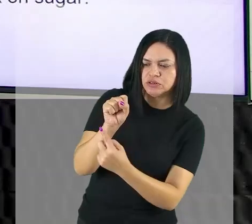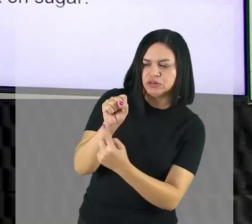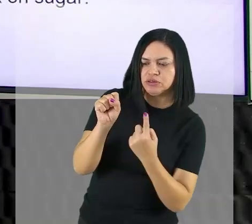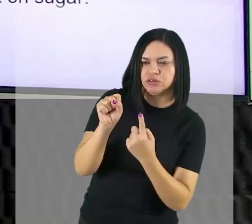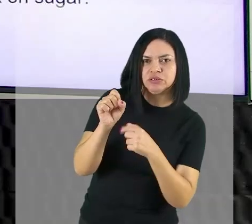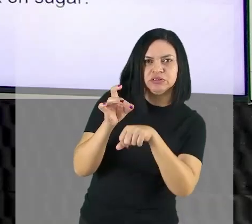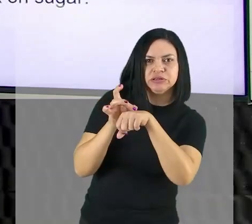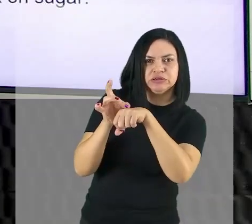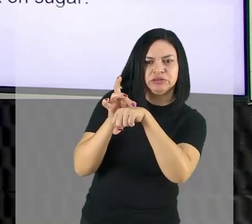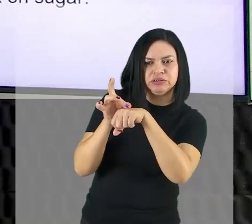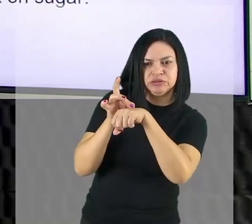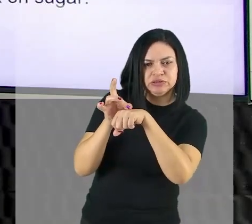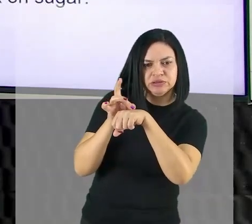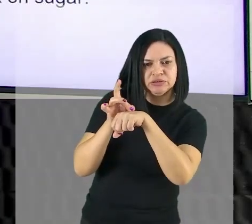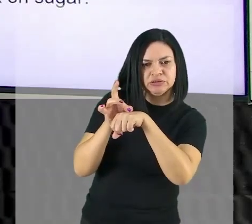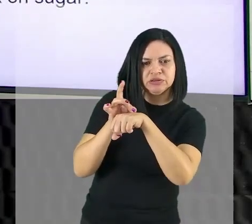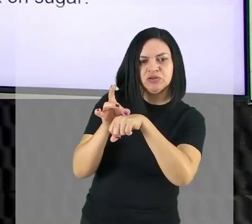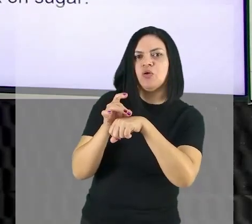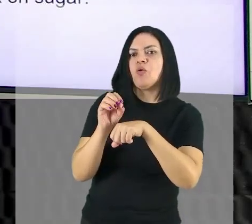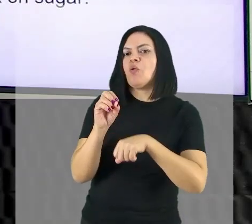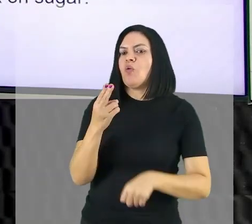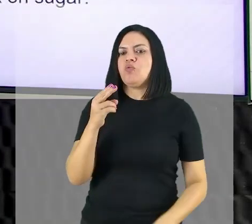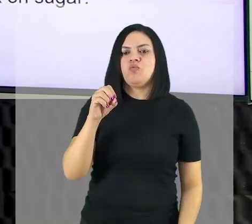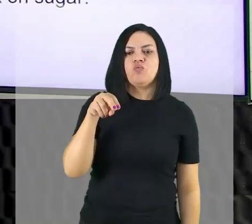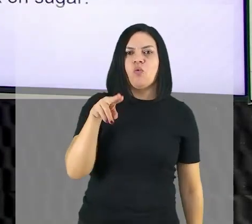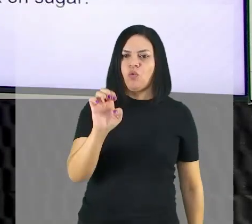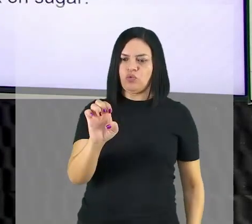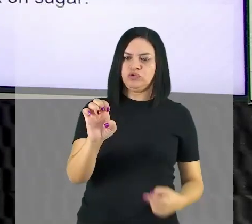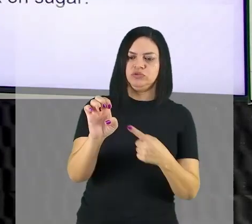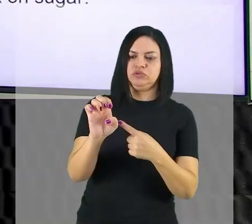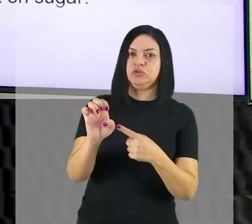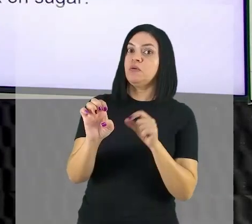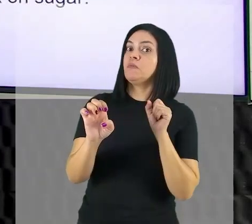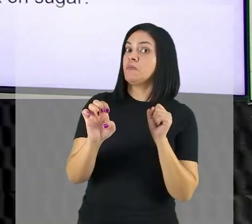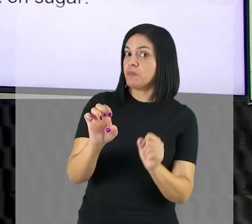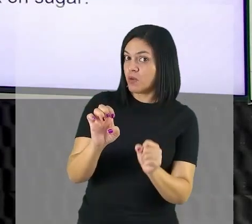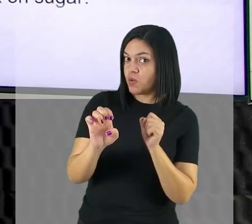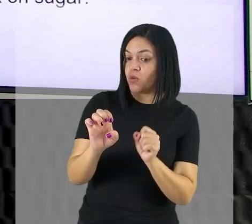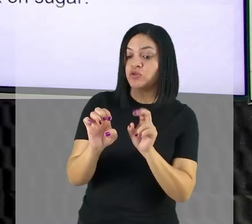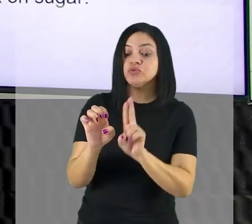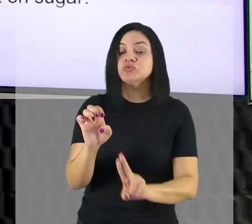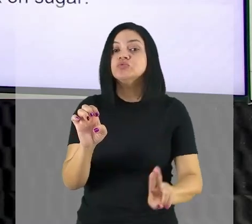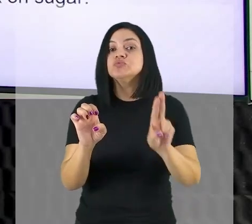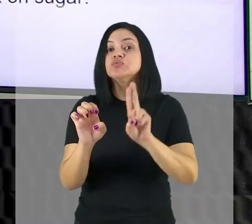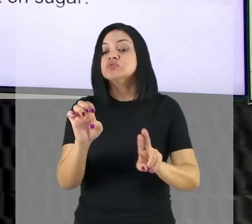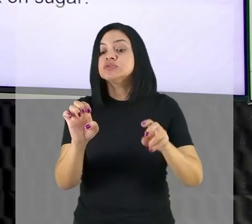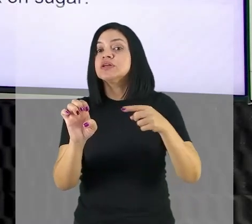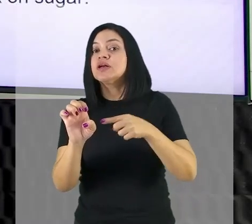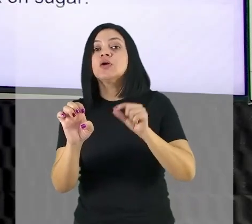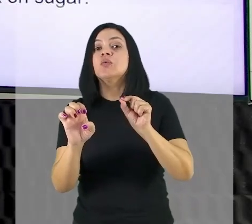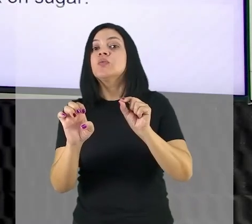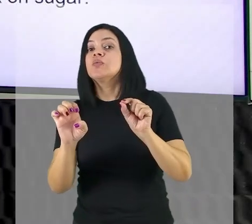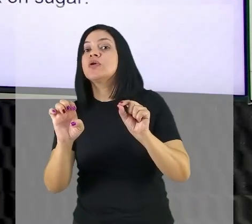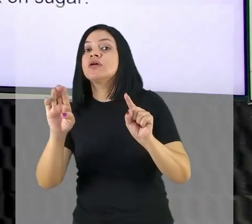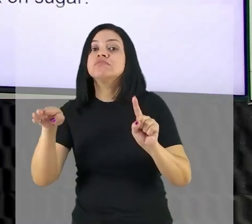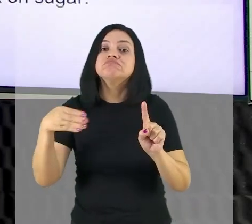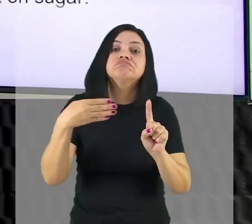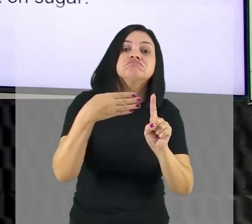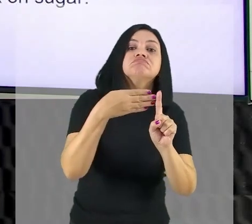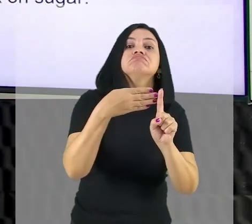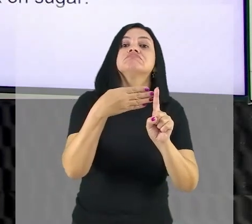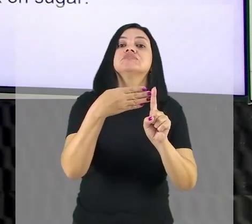ou quando você vê one, mesmo no singular, ele pode estar sendo utilizado para fazer referência a